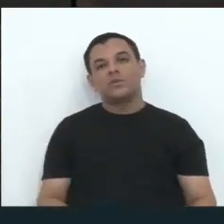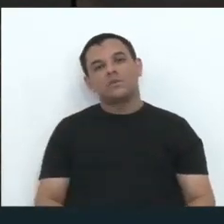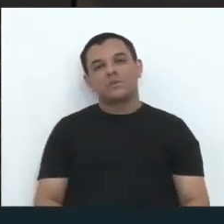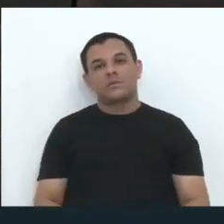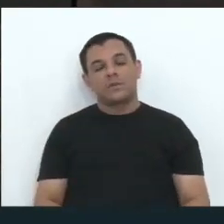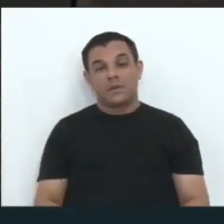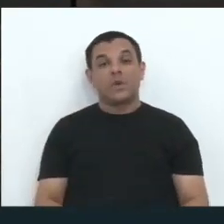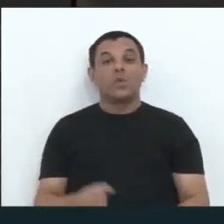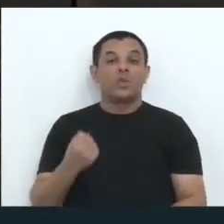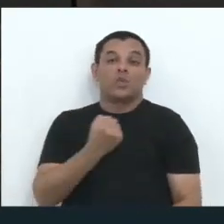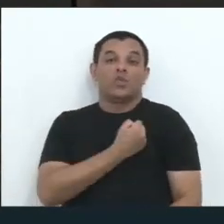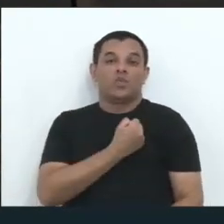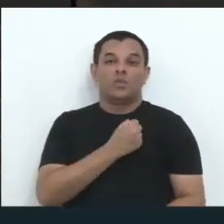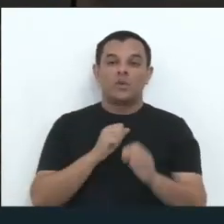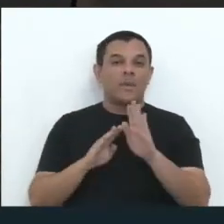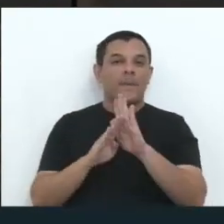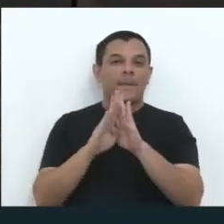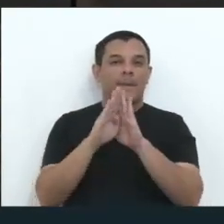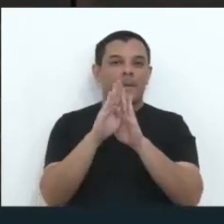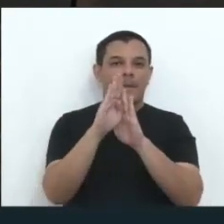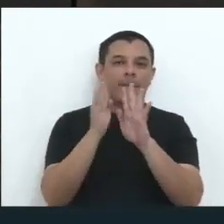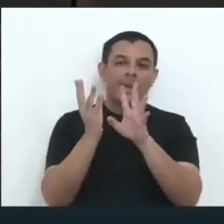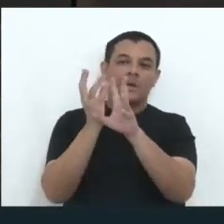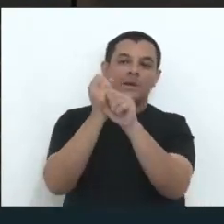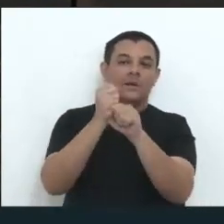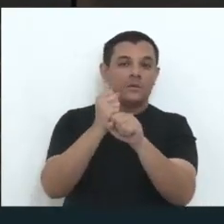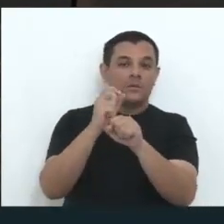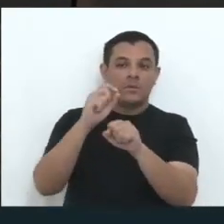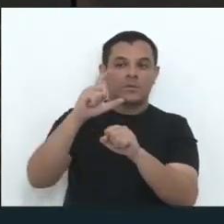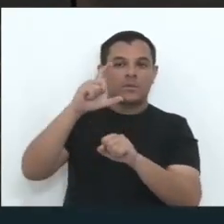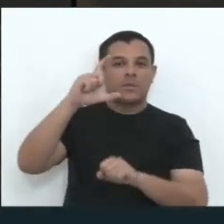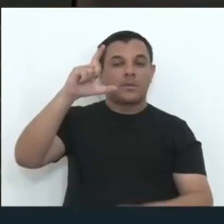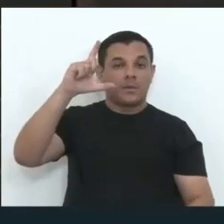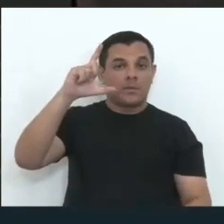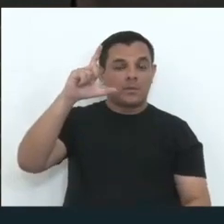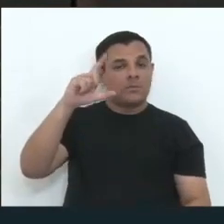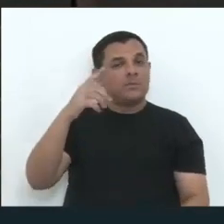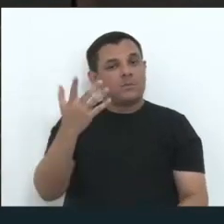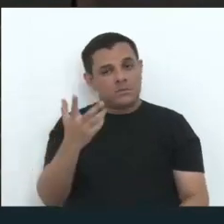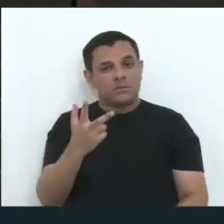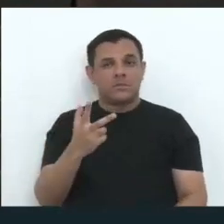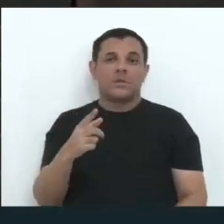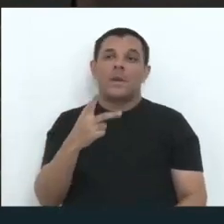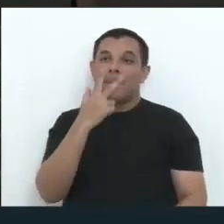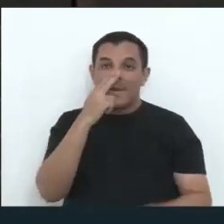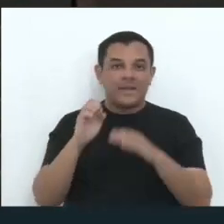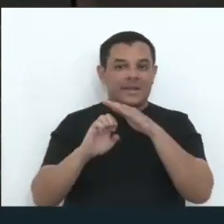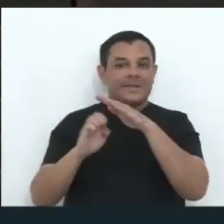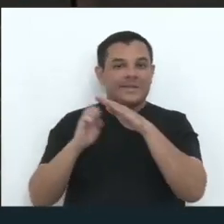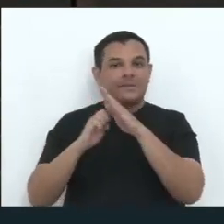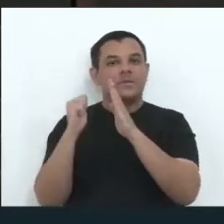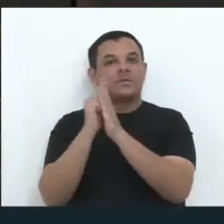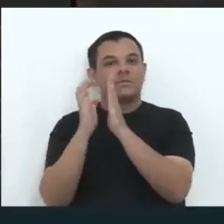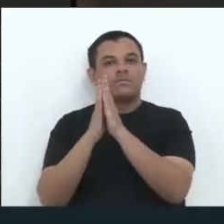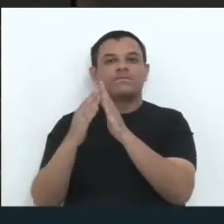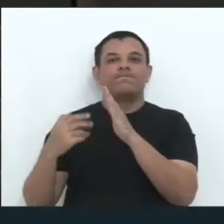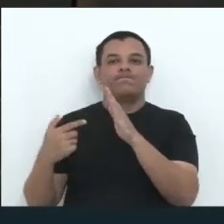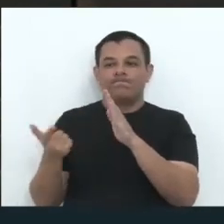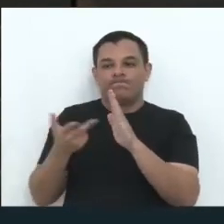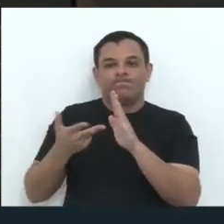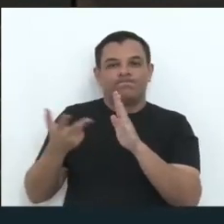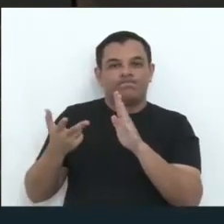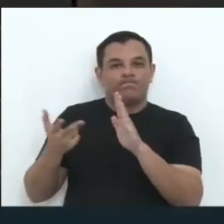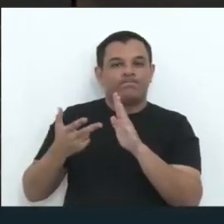ele vem aumentando, o que é nítido e o que é claro, que é uma indústria da multa. Que é uma indústria da multa. Ou seja,